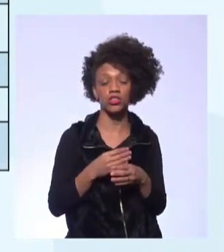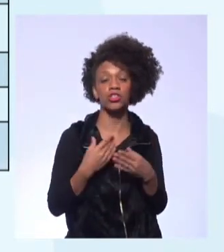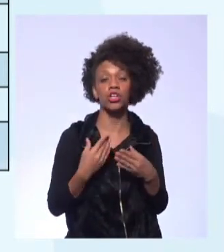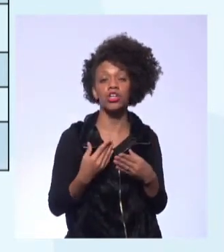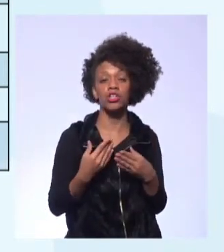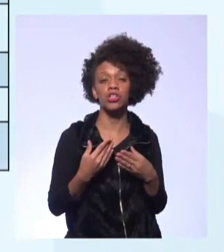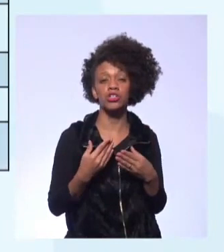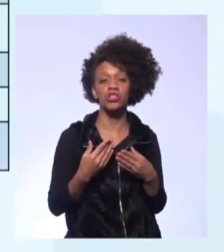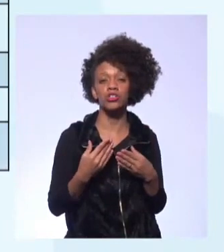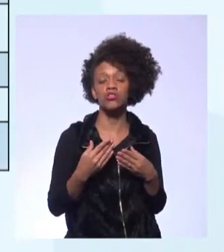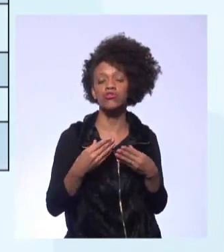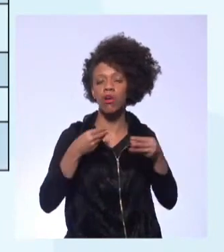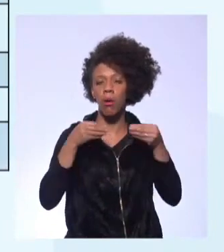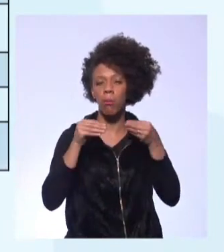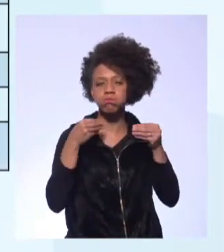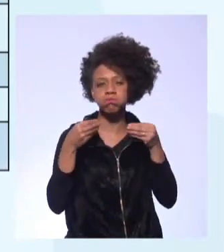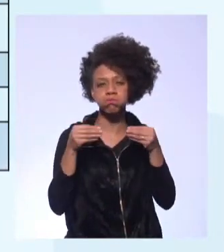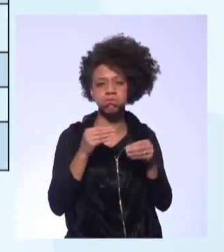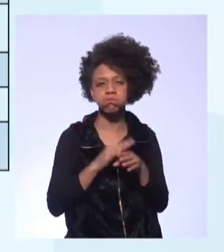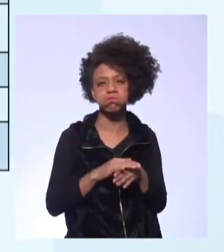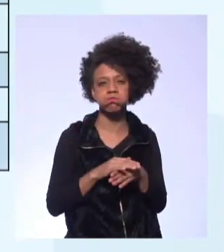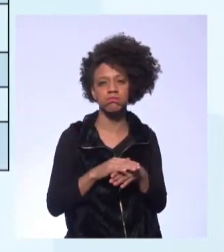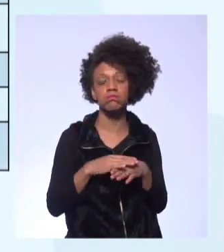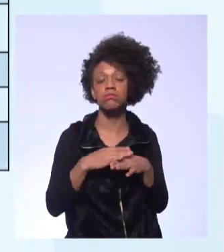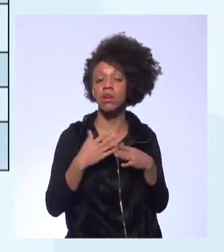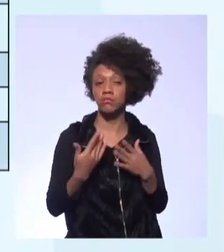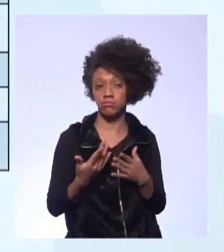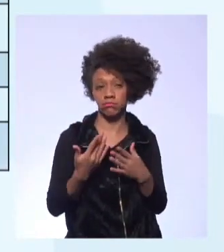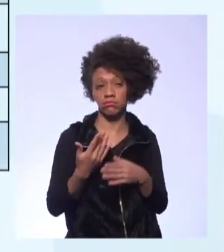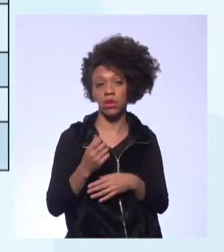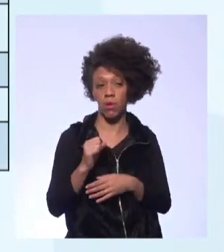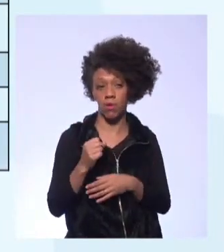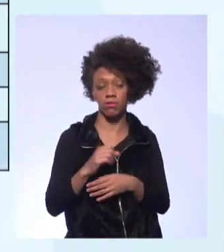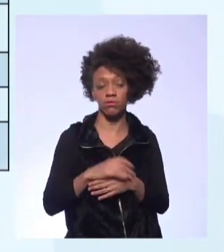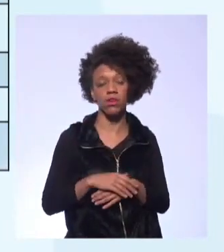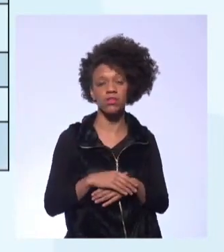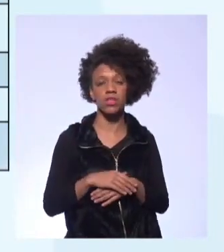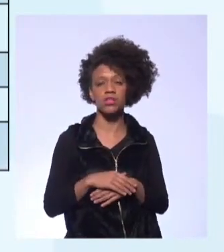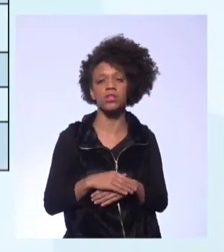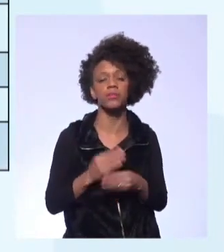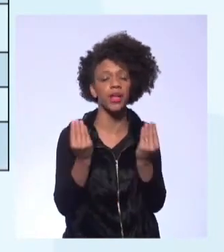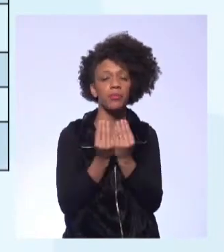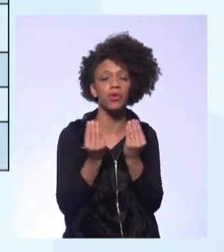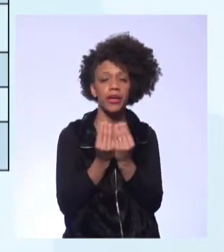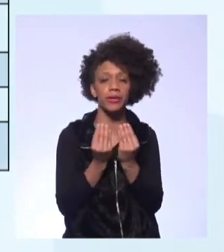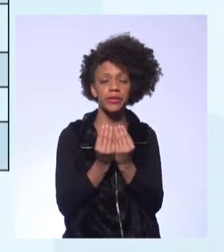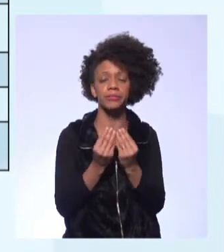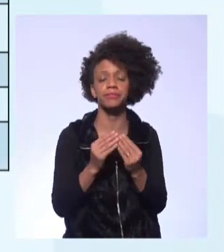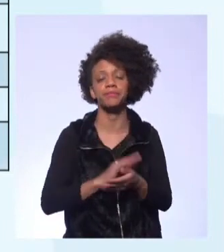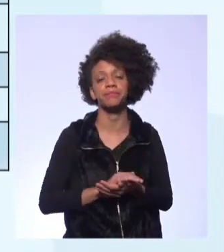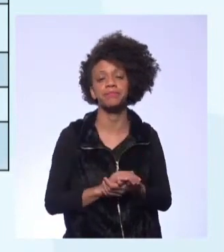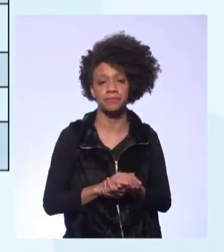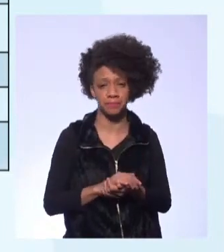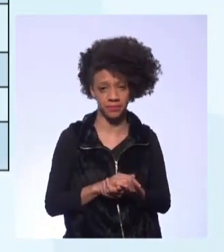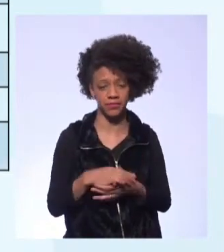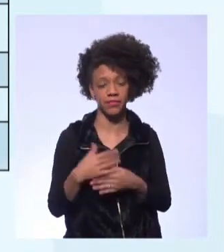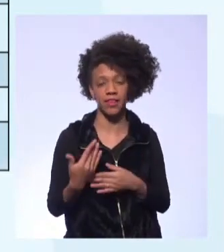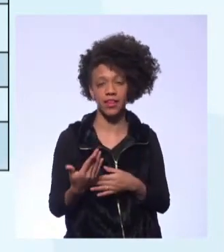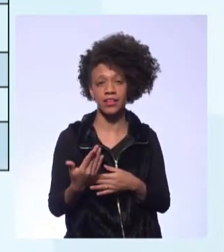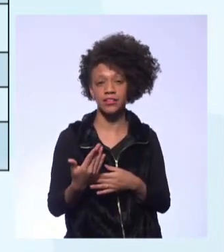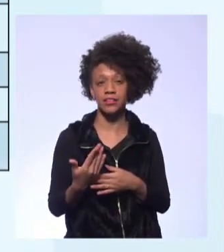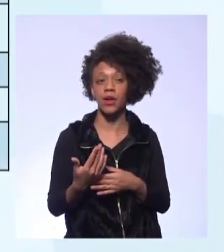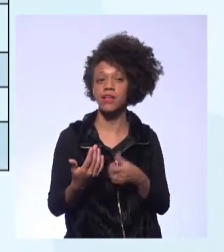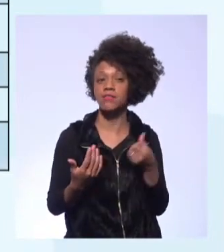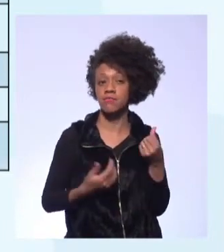são os agrupamentos. E a grande maioria acertou, né, Dani? São 8 moléculas. Substâncias, também, a grande maioria acertou, que